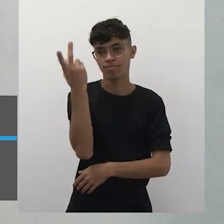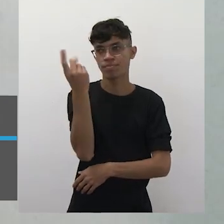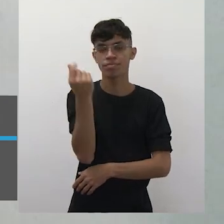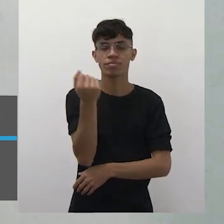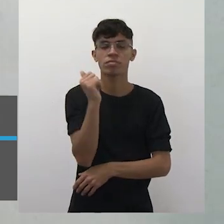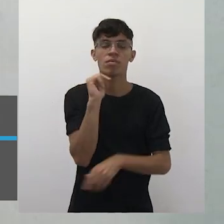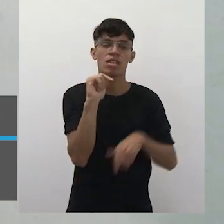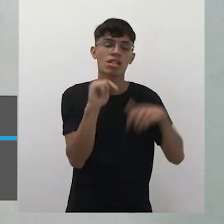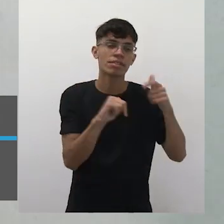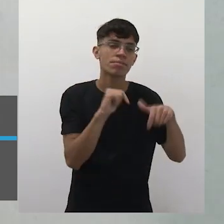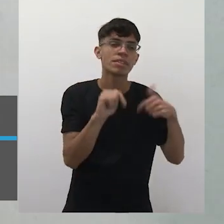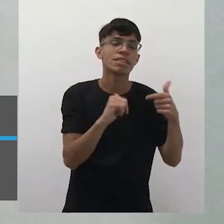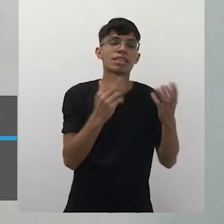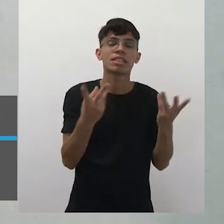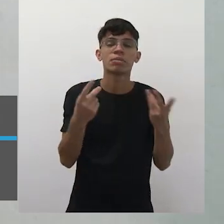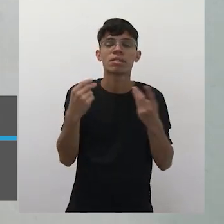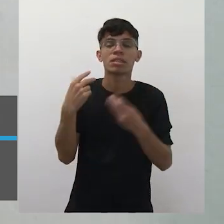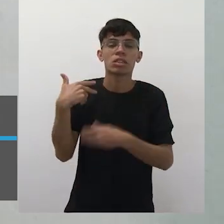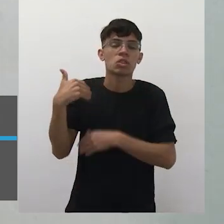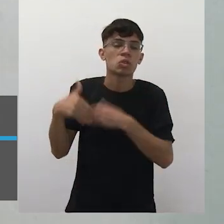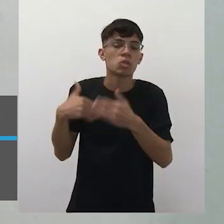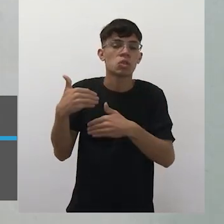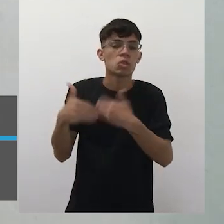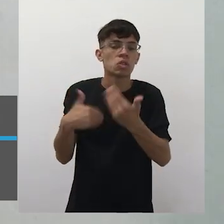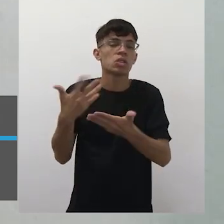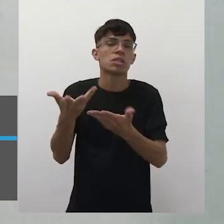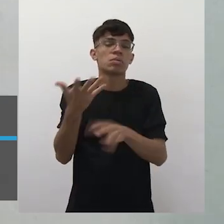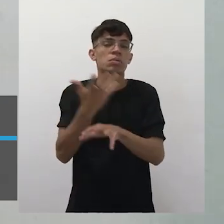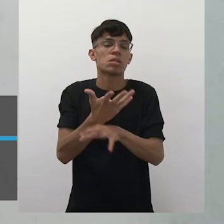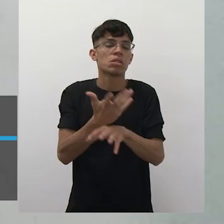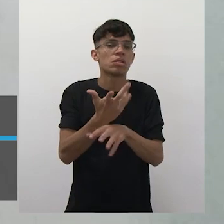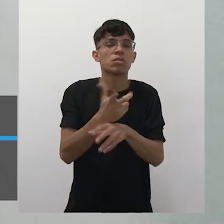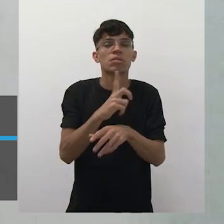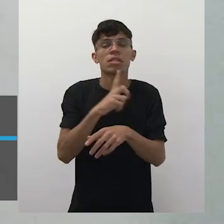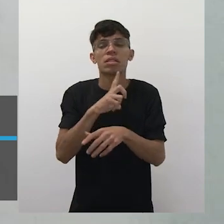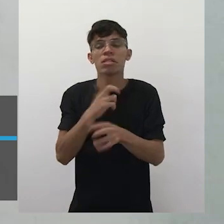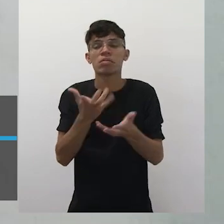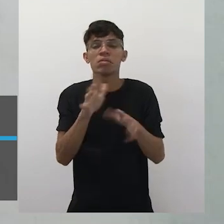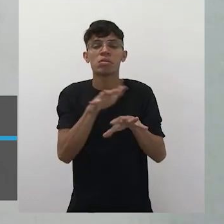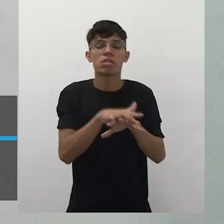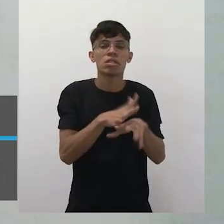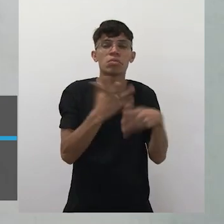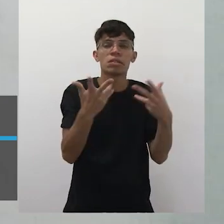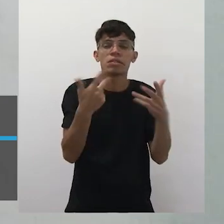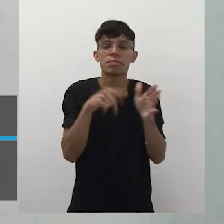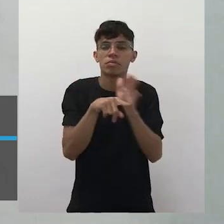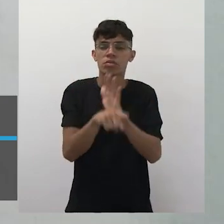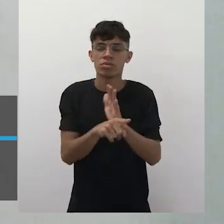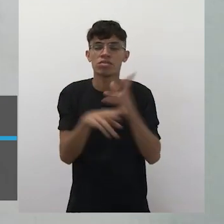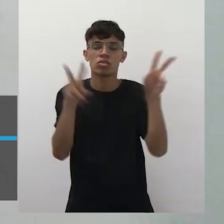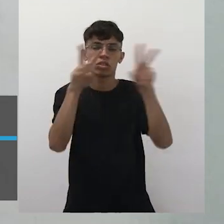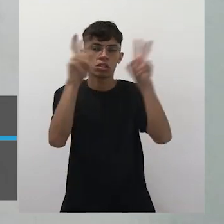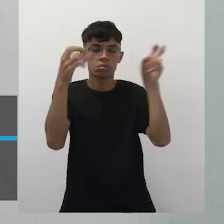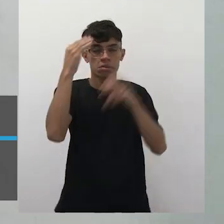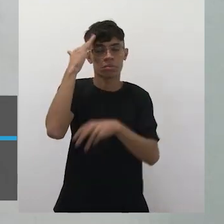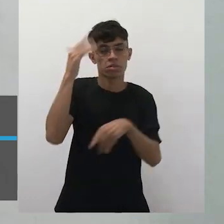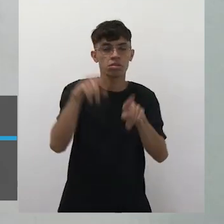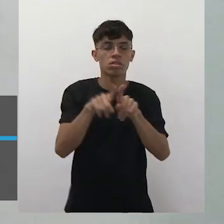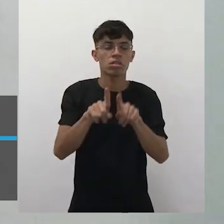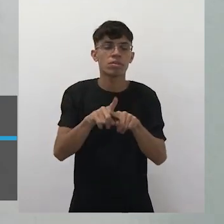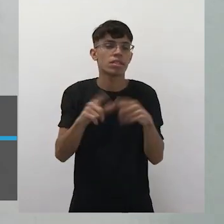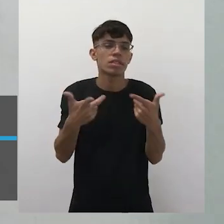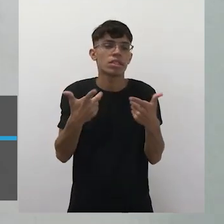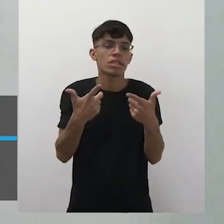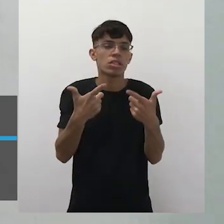trabalhar interdisciplinariamente promove maior integração sobre qualquer tema, né, e possibilita